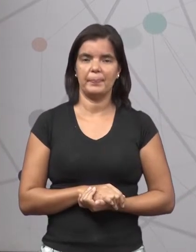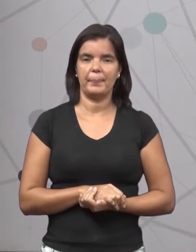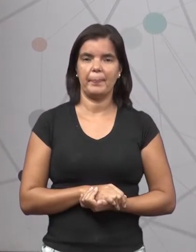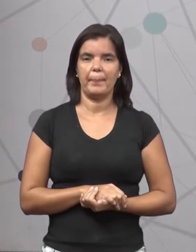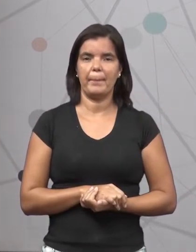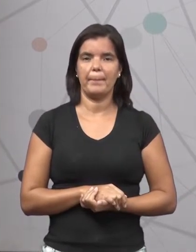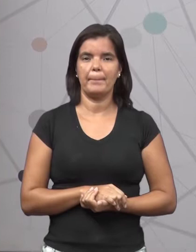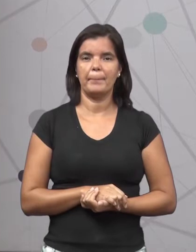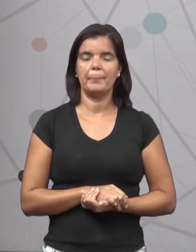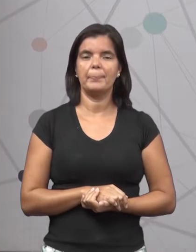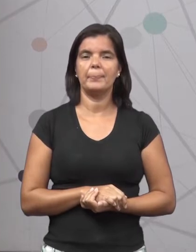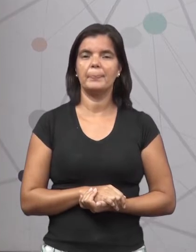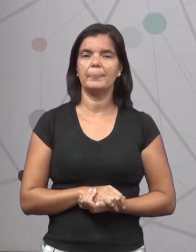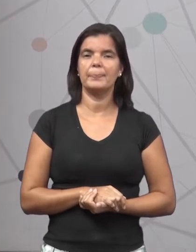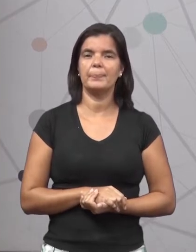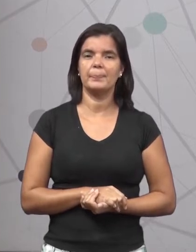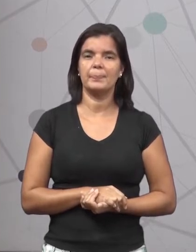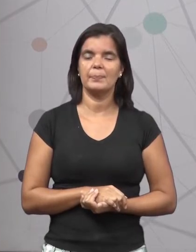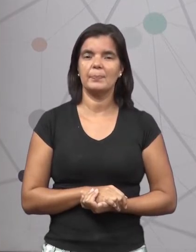Vamos lá?